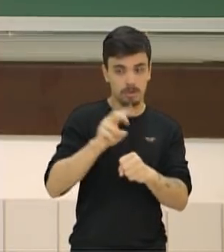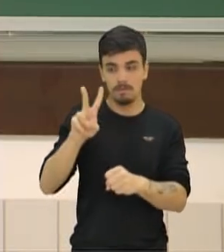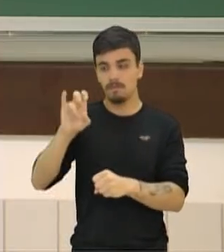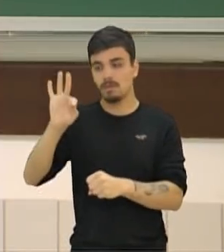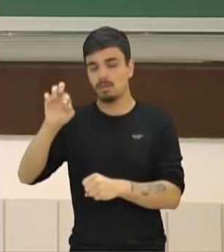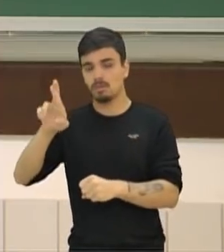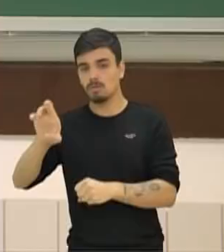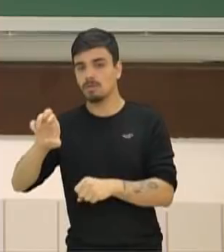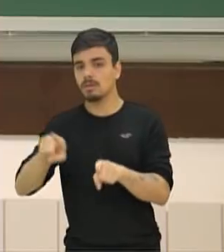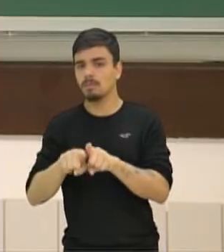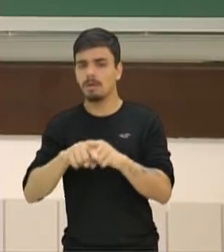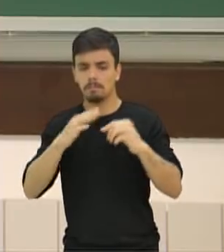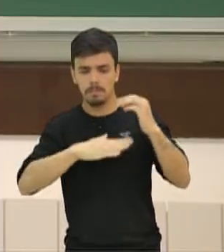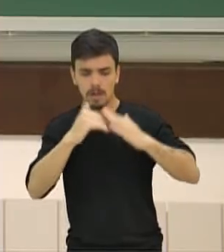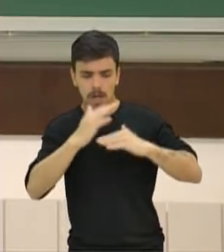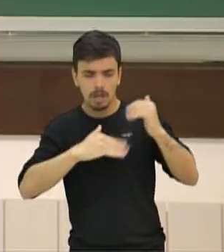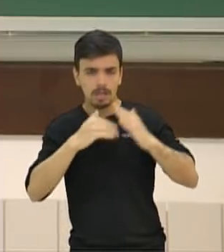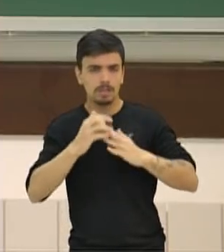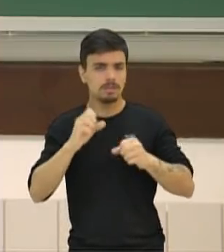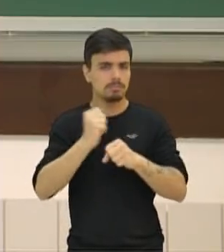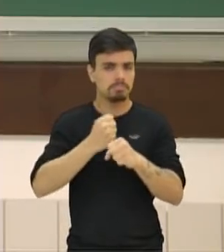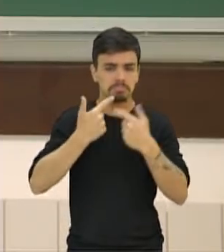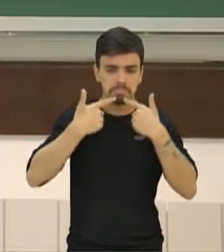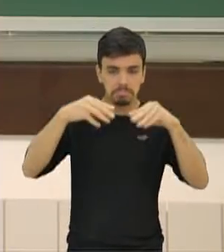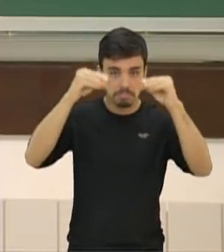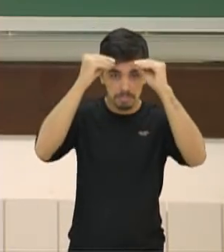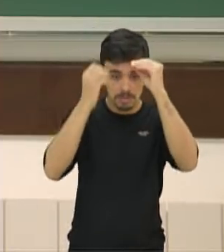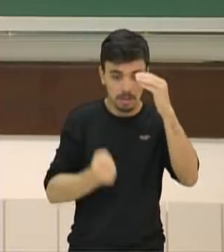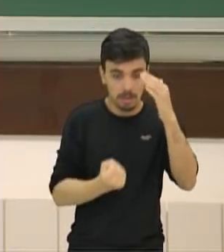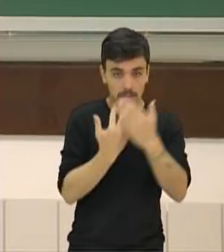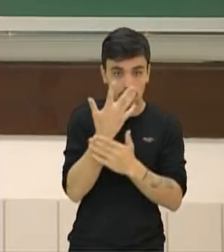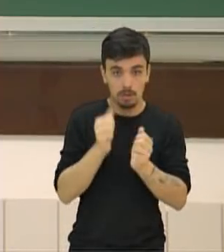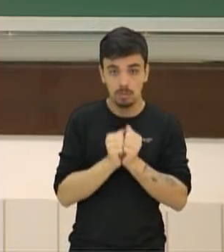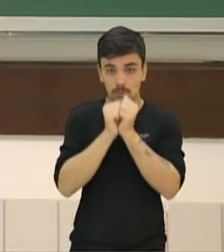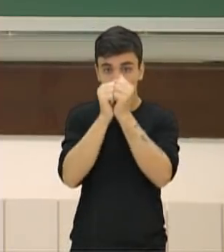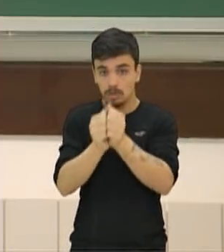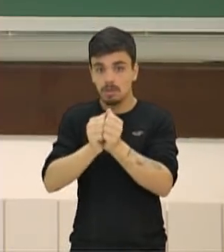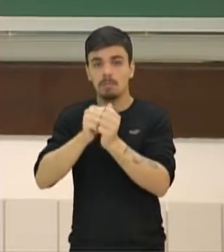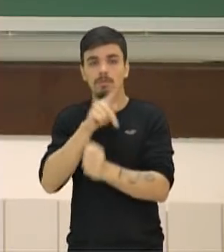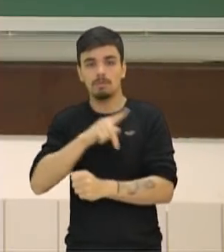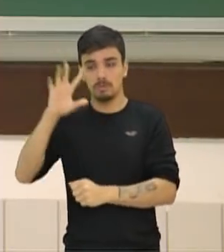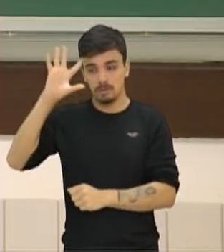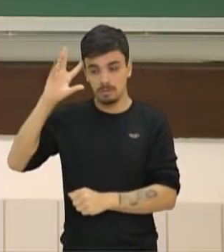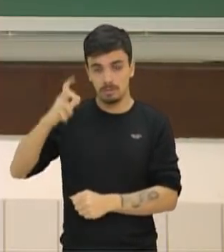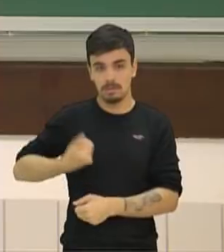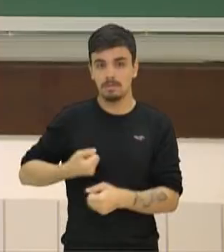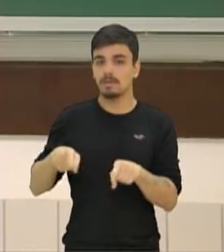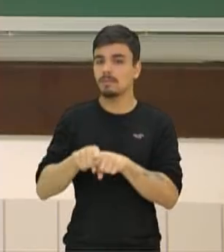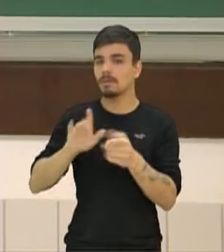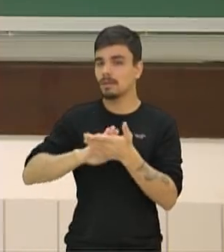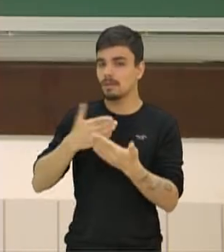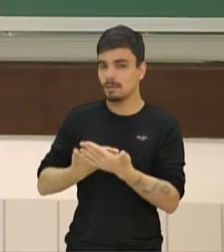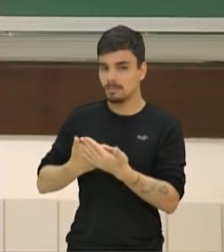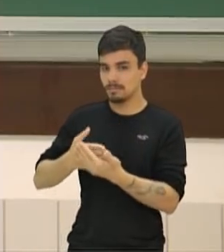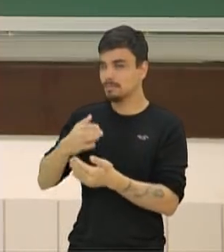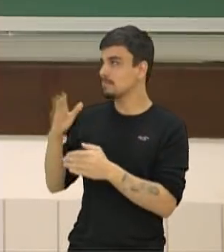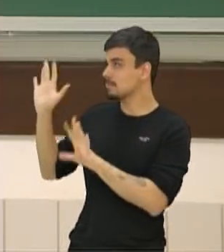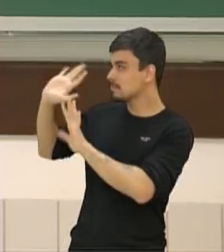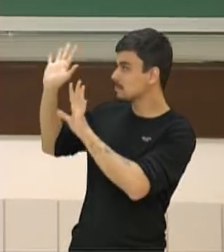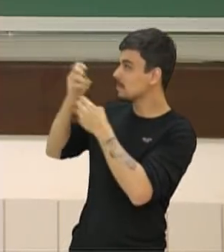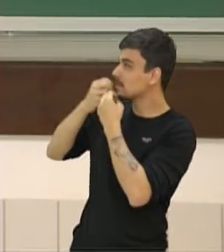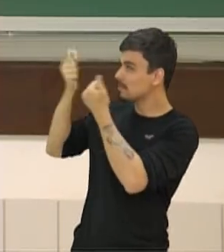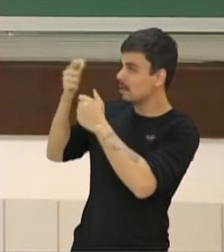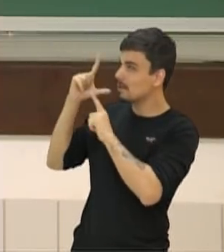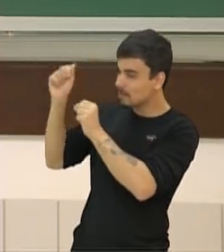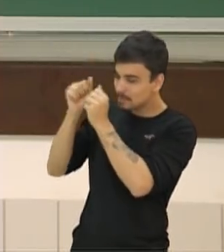da linguagem e de criação, tá bom? Vem comigo com a prof. Rutineia e com meu amigo aqui, intérprete Cadu. Vamos